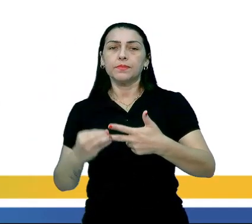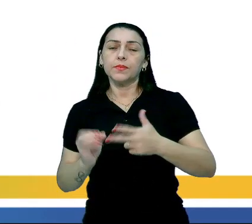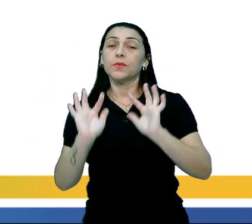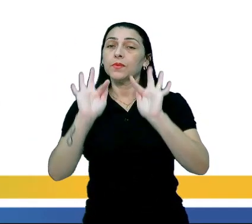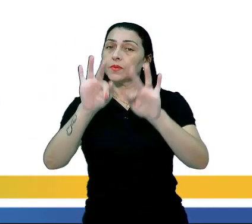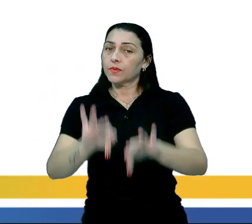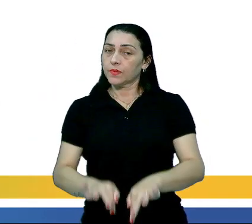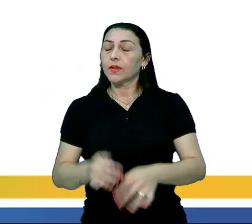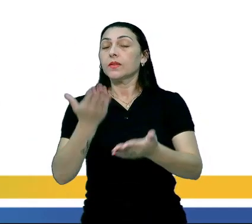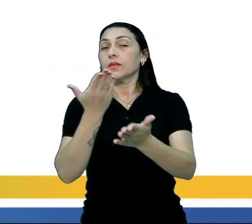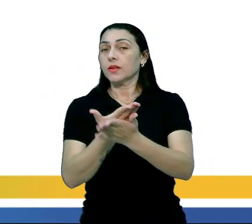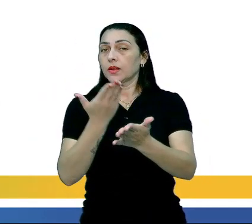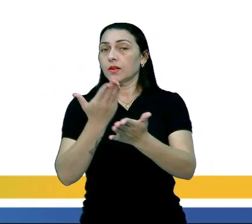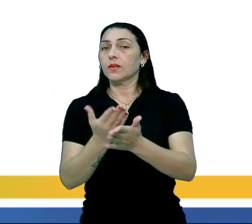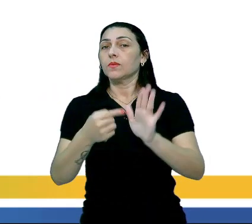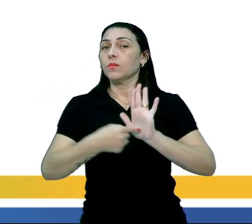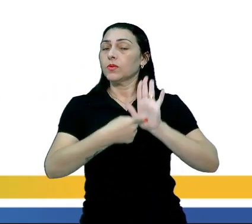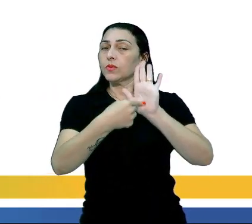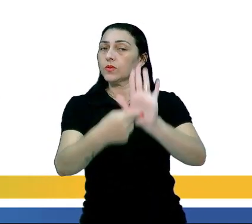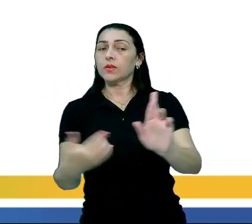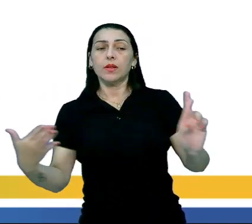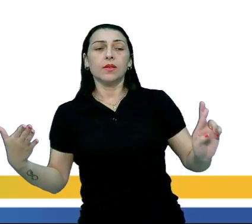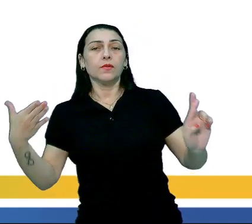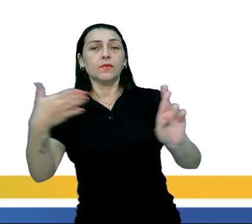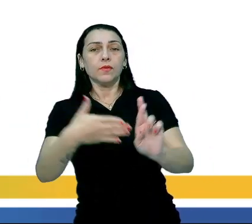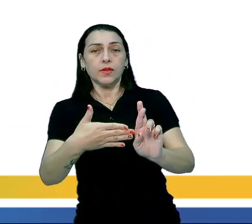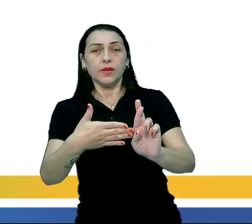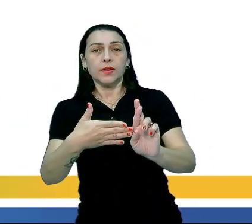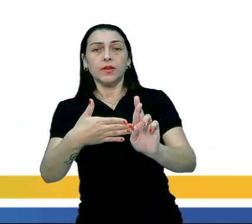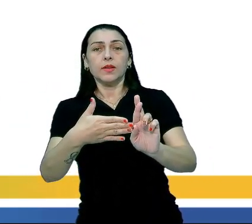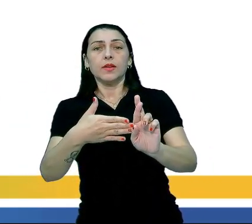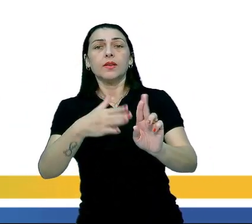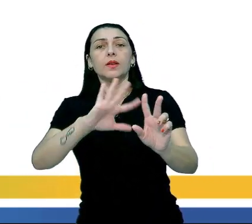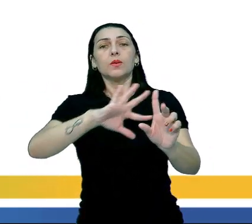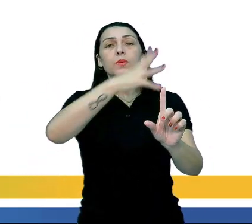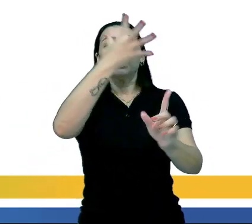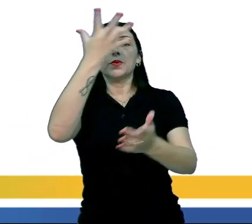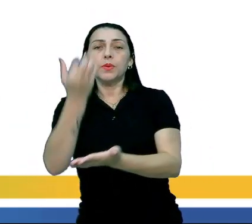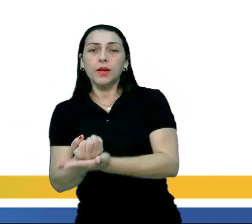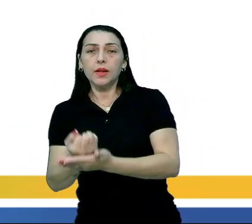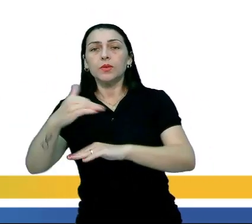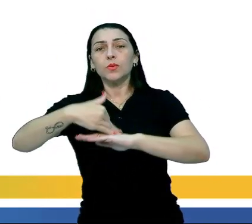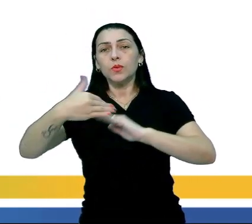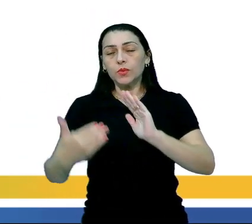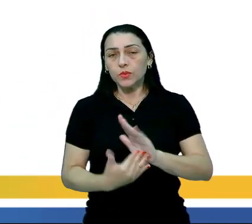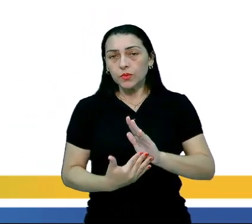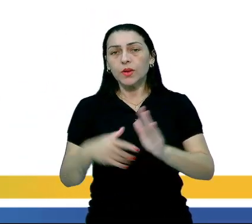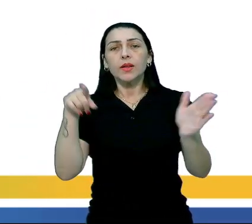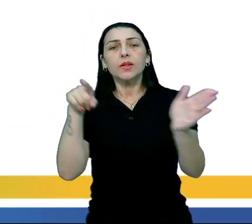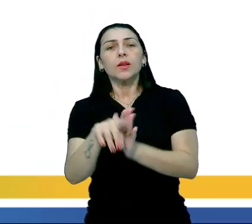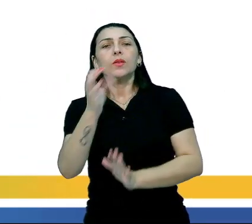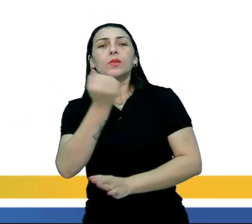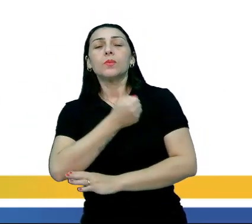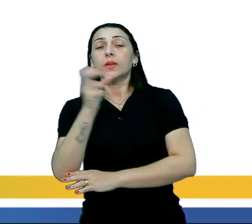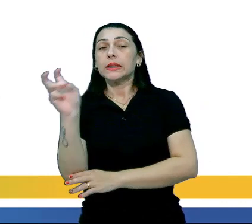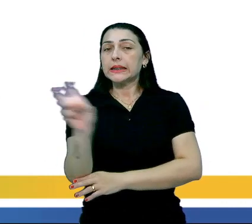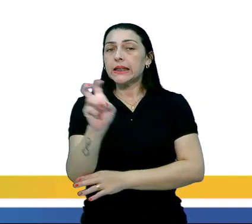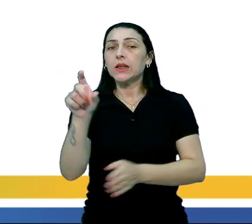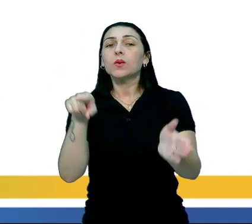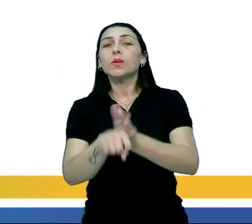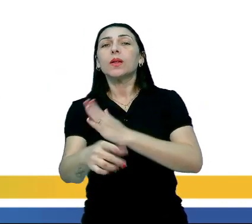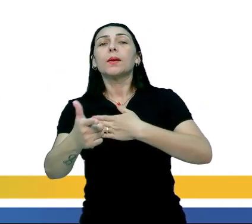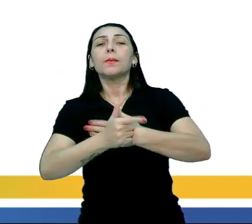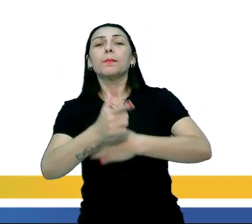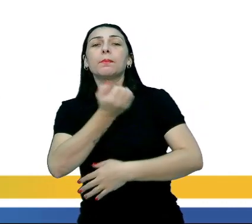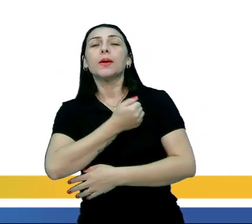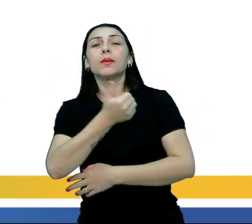no finalzinho da aula estarei mostrando a referência bibliográfica a todos vocês. É a questão de número 5,